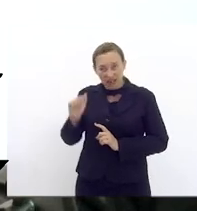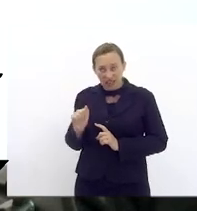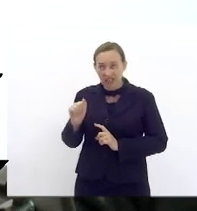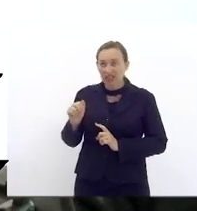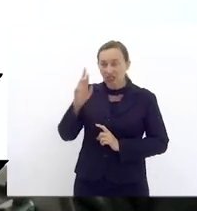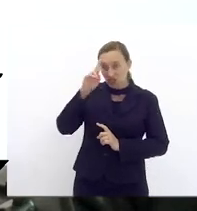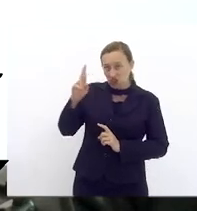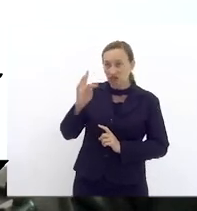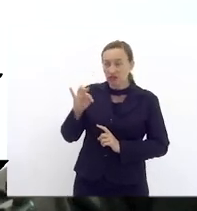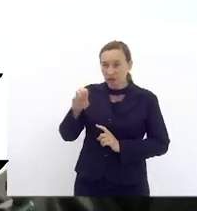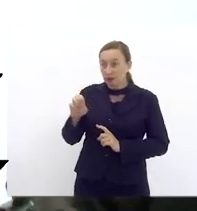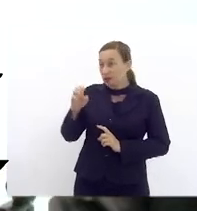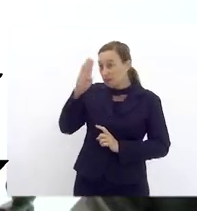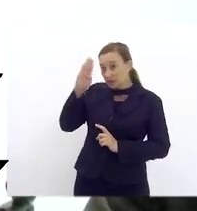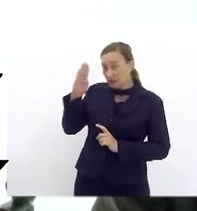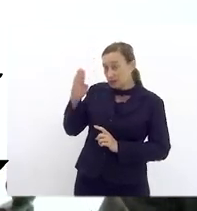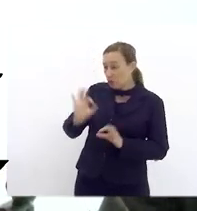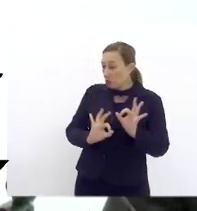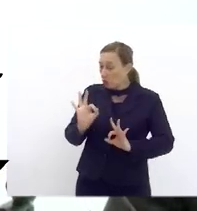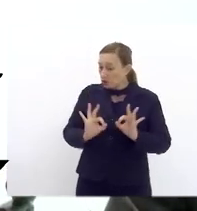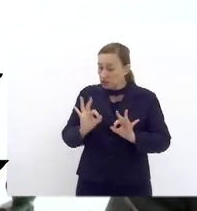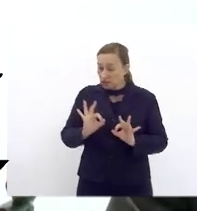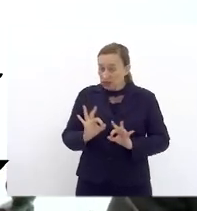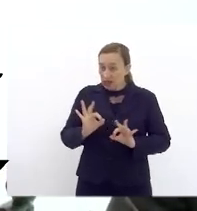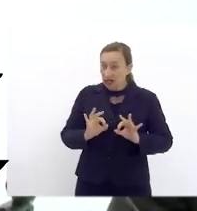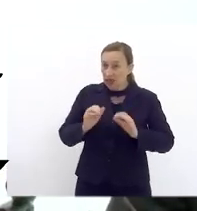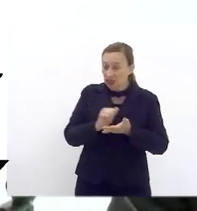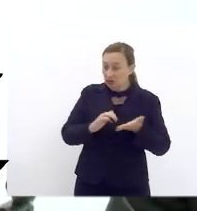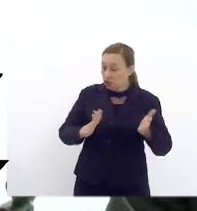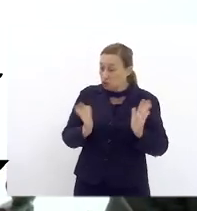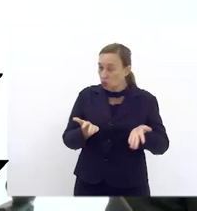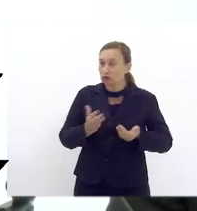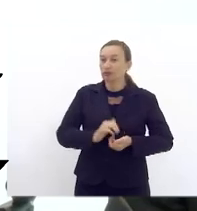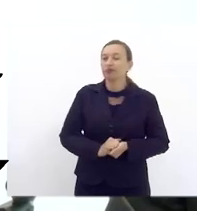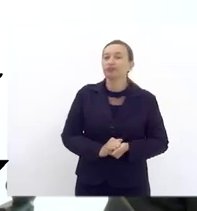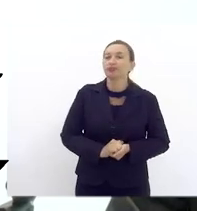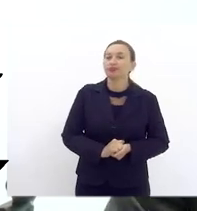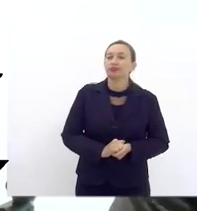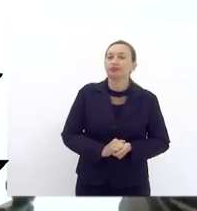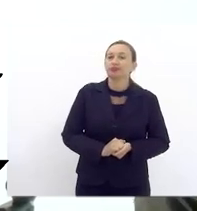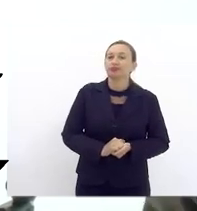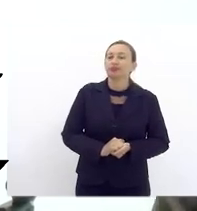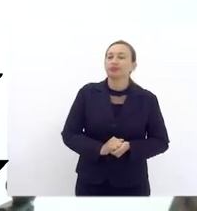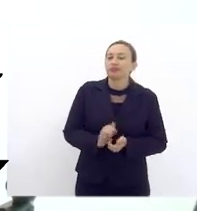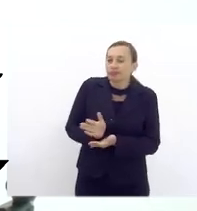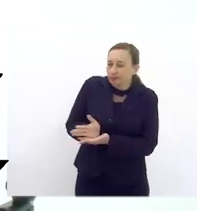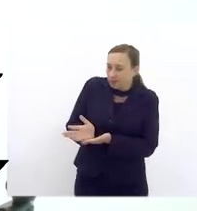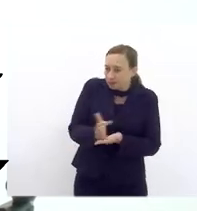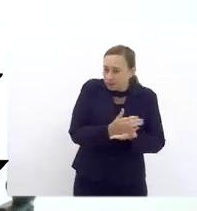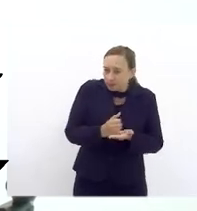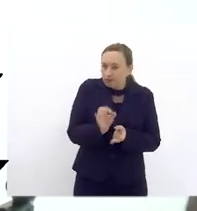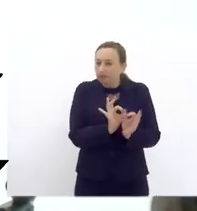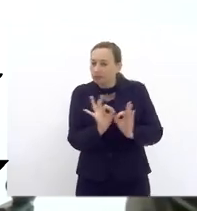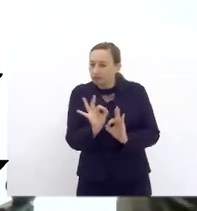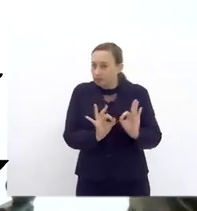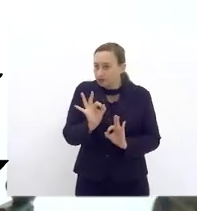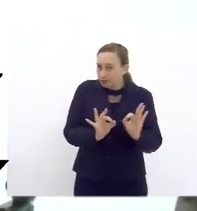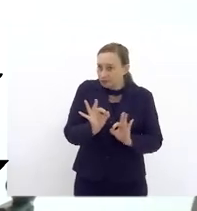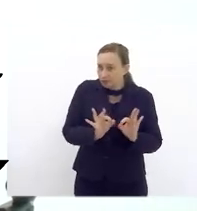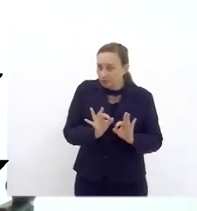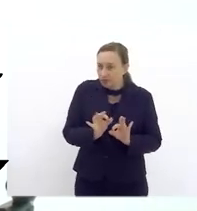sala de palma para ela que foi fundamental para organizar essa atividade é vai estar coletando e organizando essa